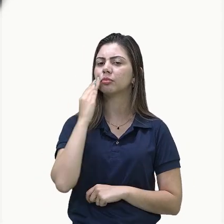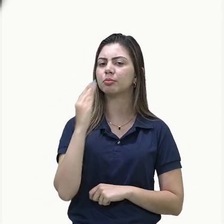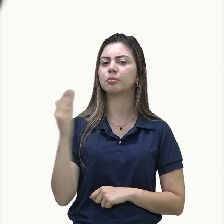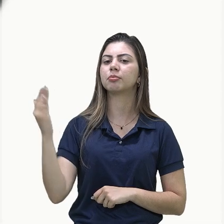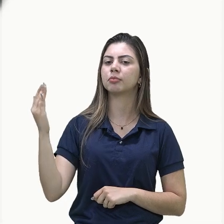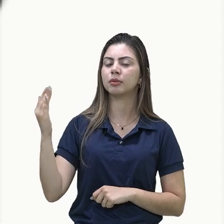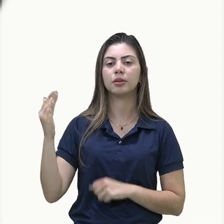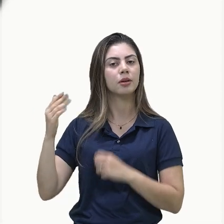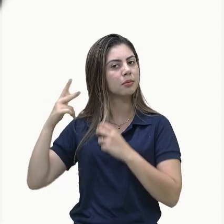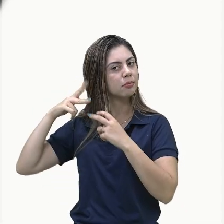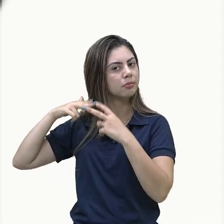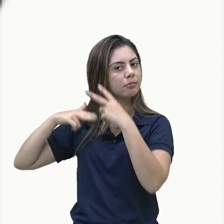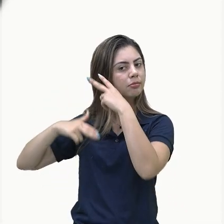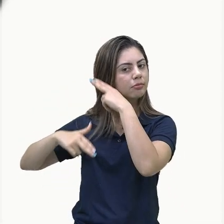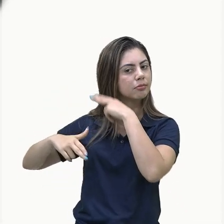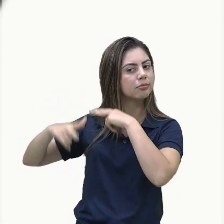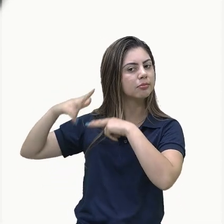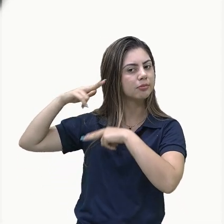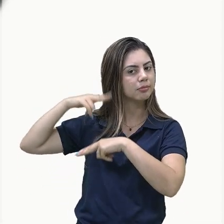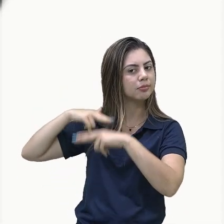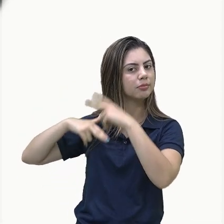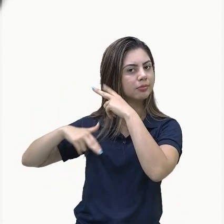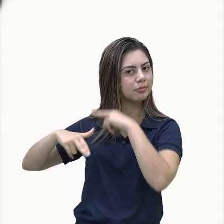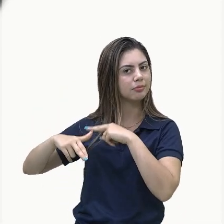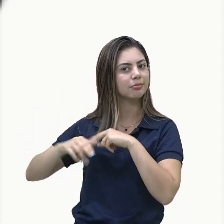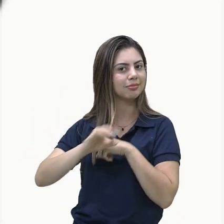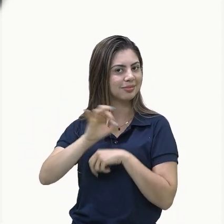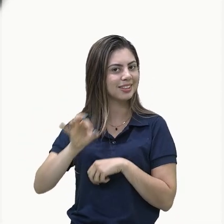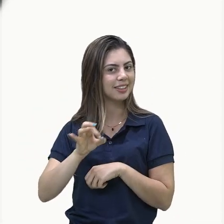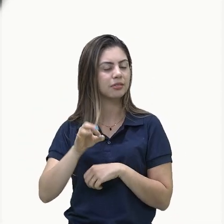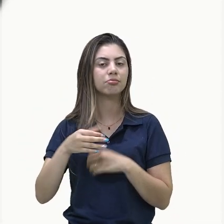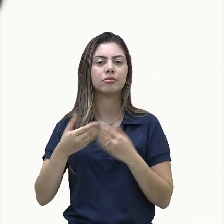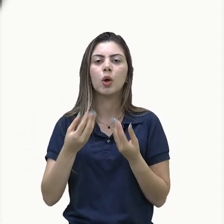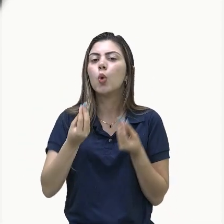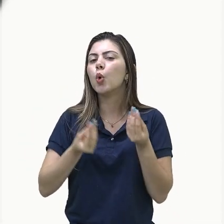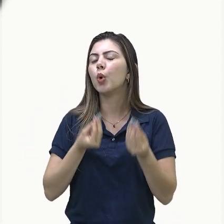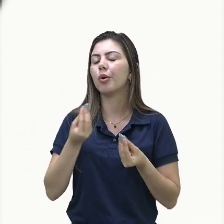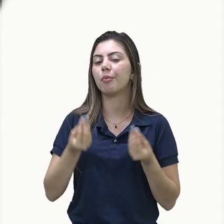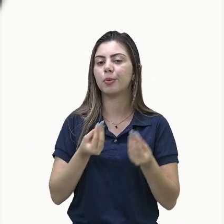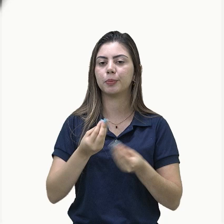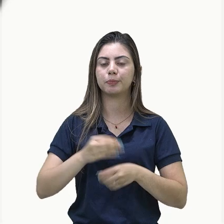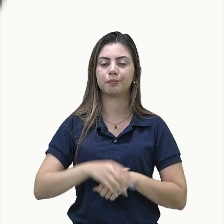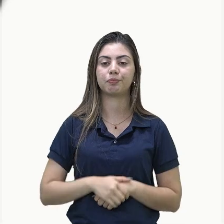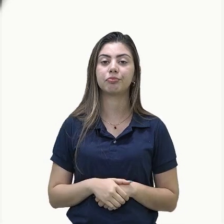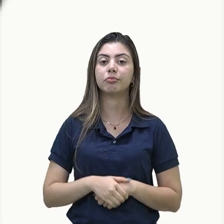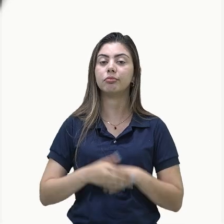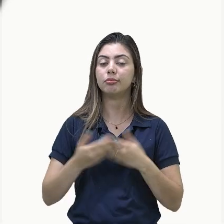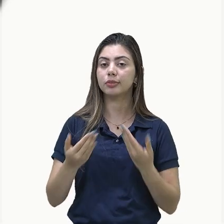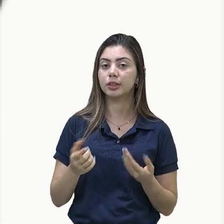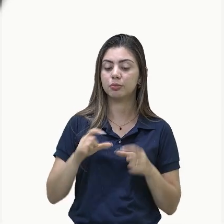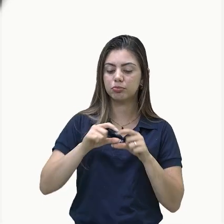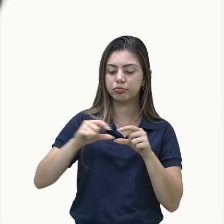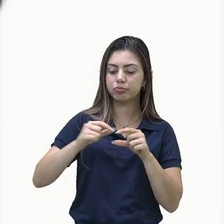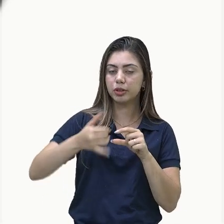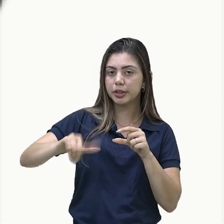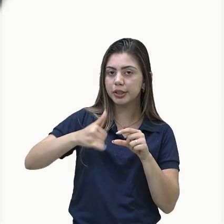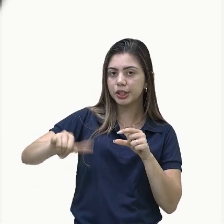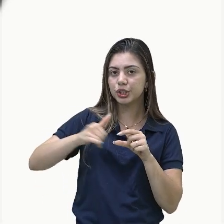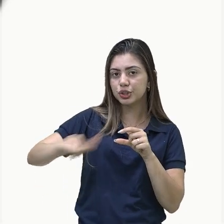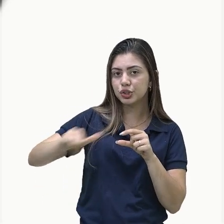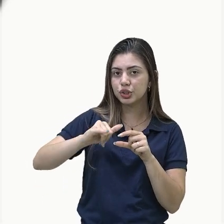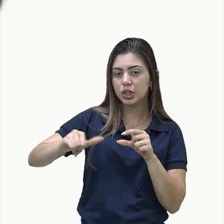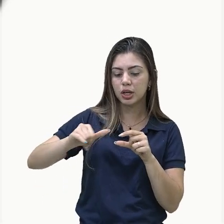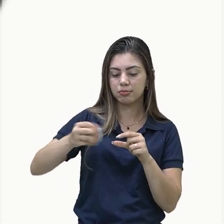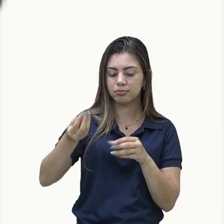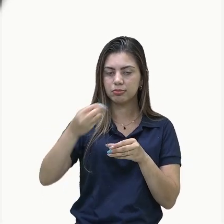A famosa chapinha. Esse aparelho aí, esse receptor, transforma a energia elétrica em